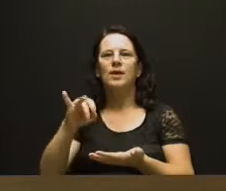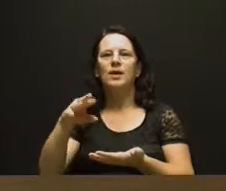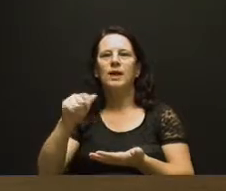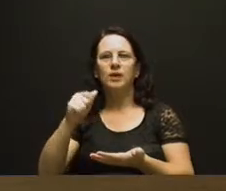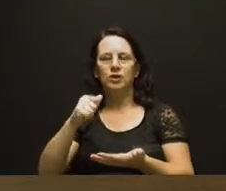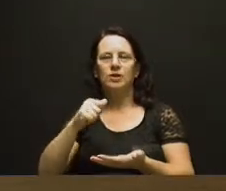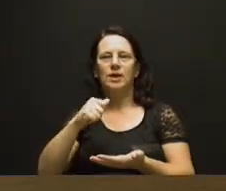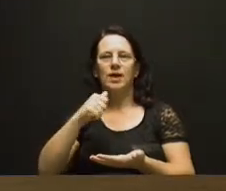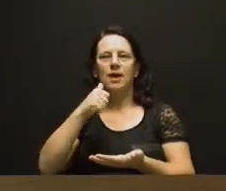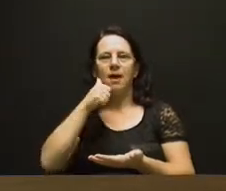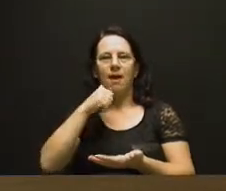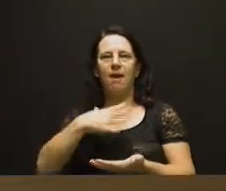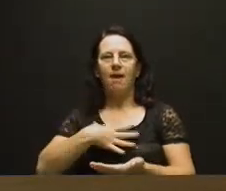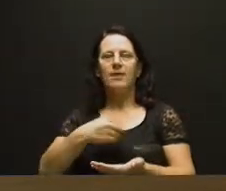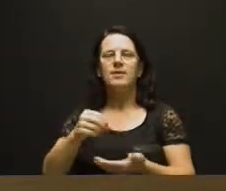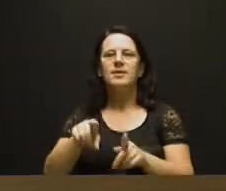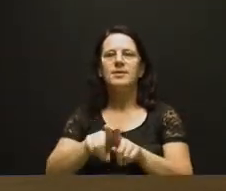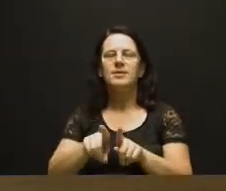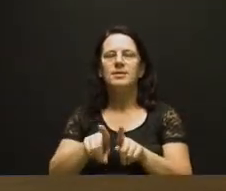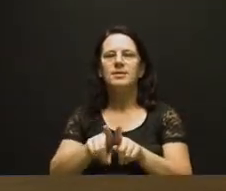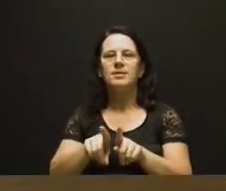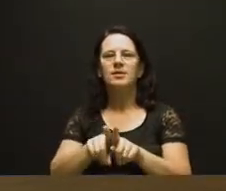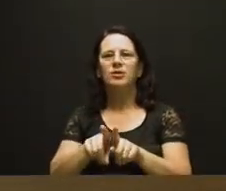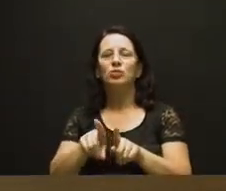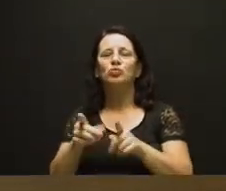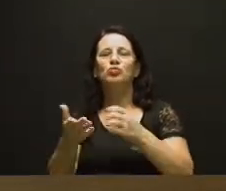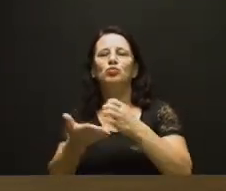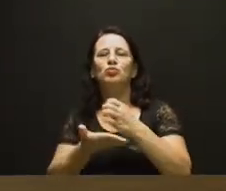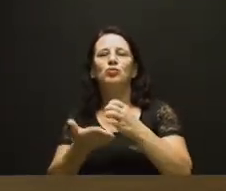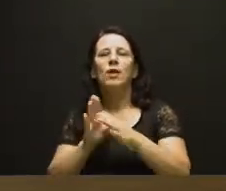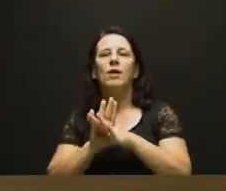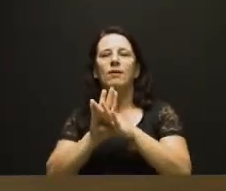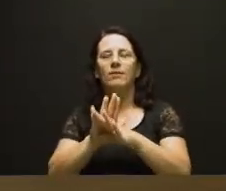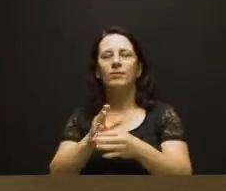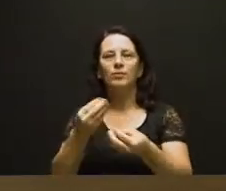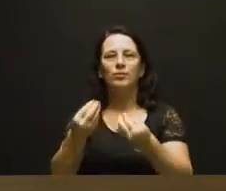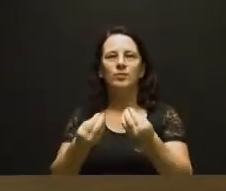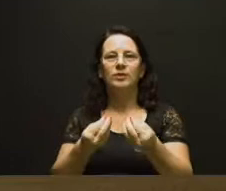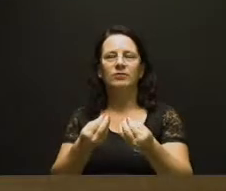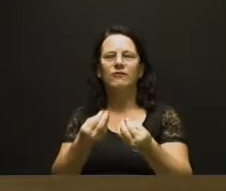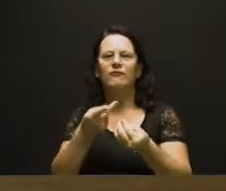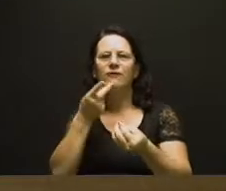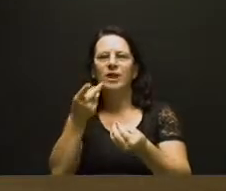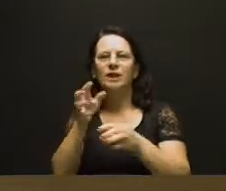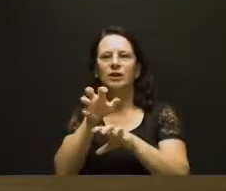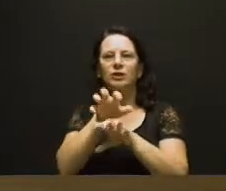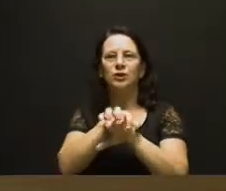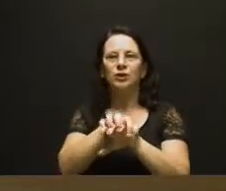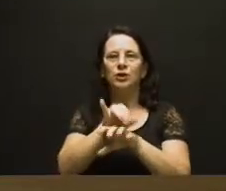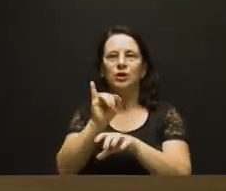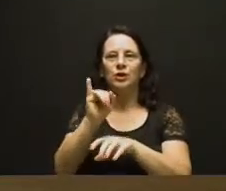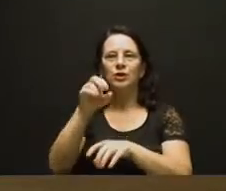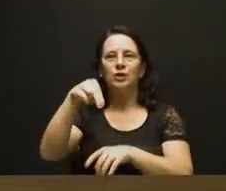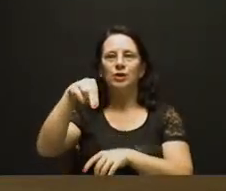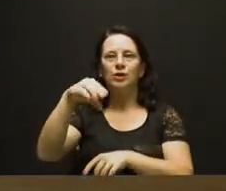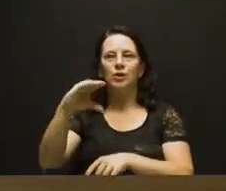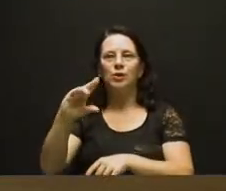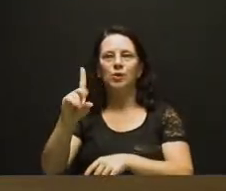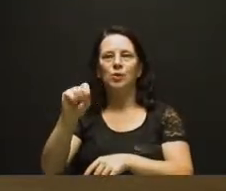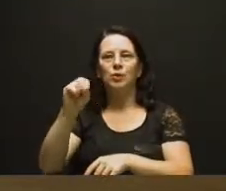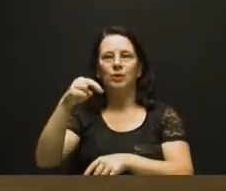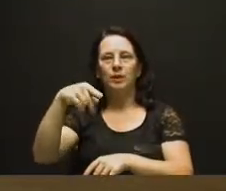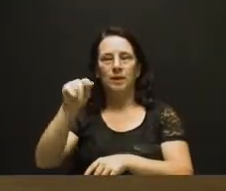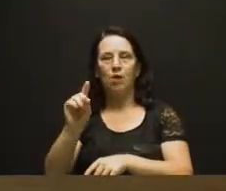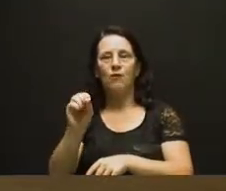amparada e às vezes a gente não tem recurso a falar de inclusão é a nova inclusão ela vem de